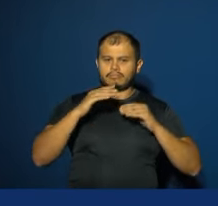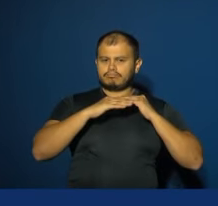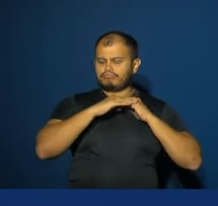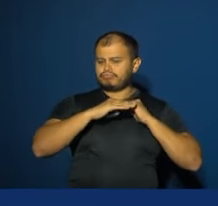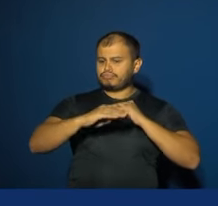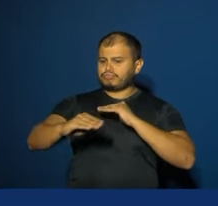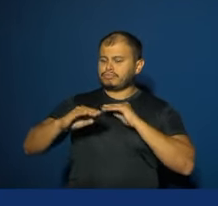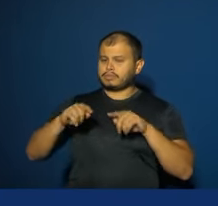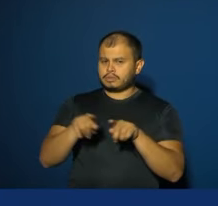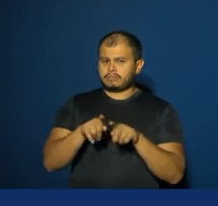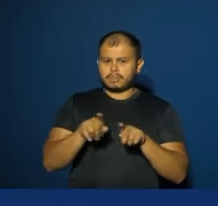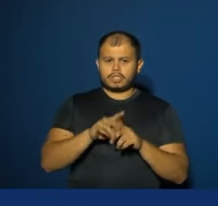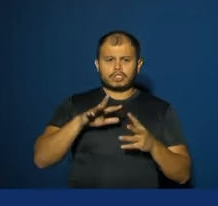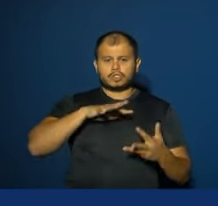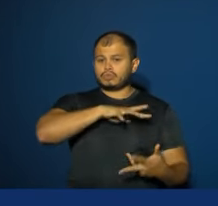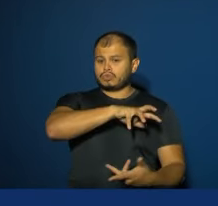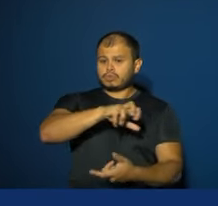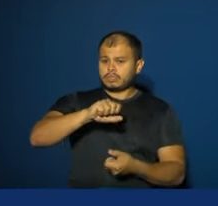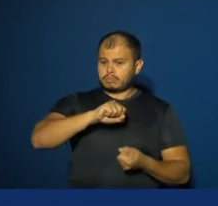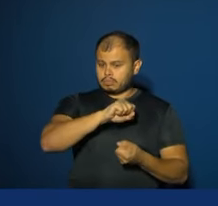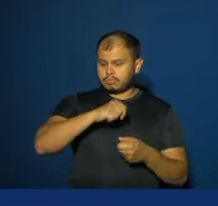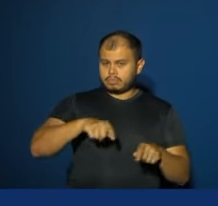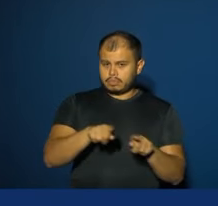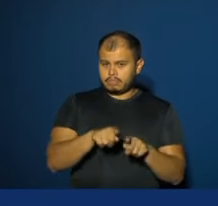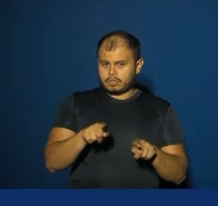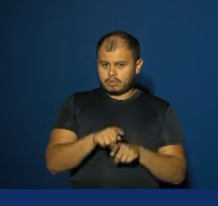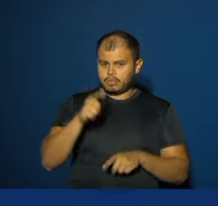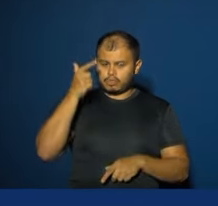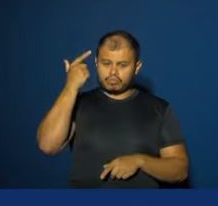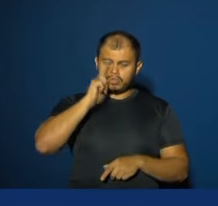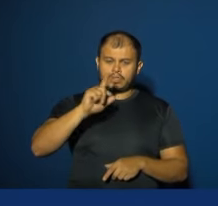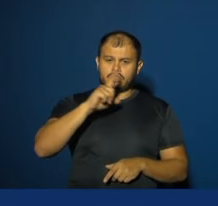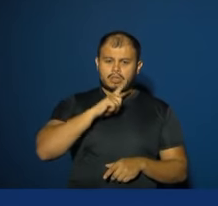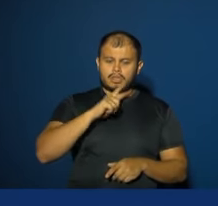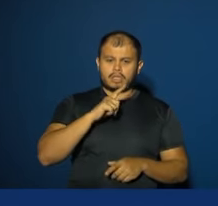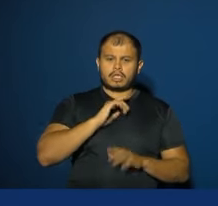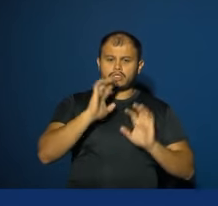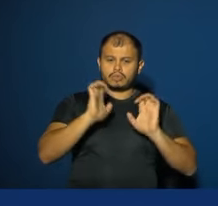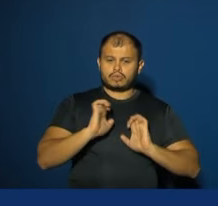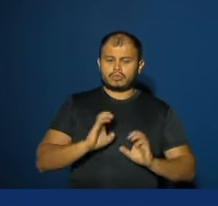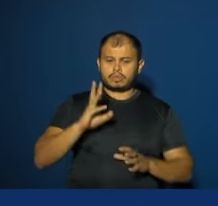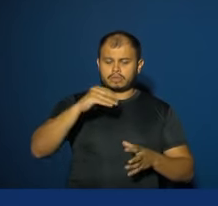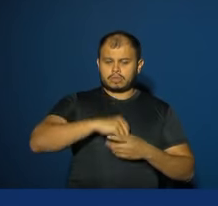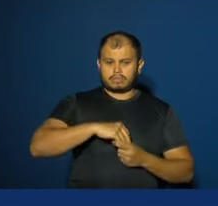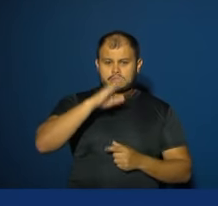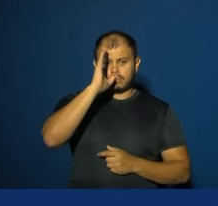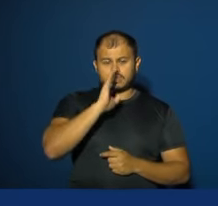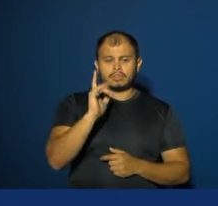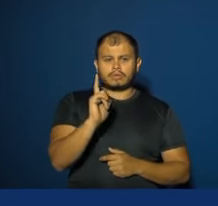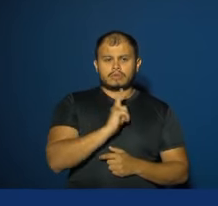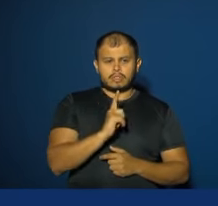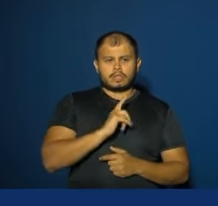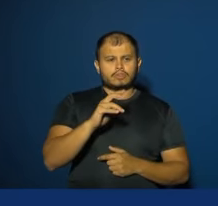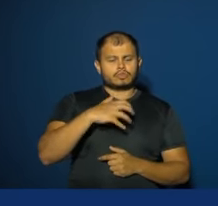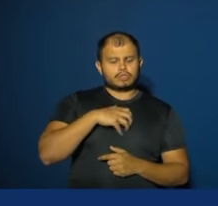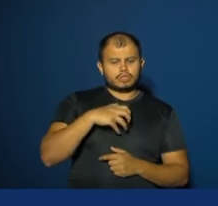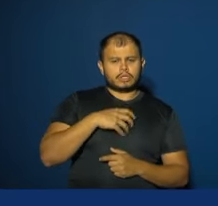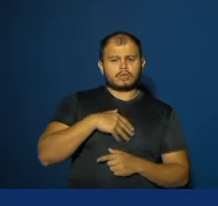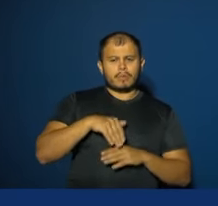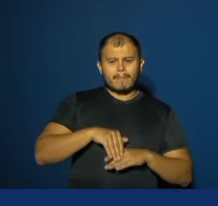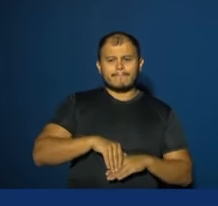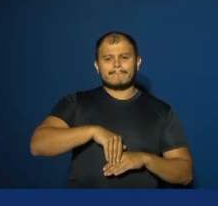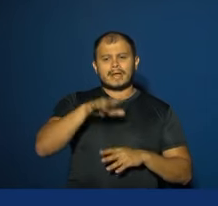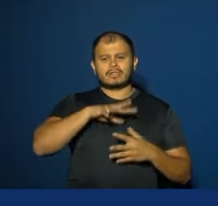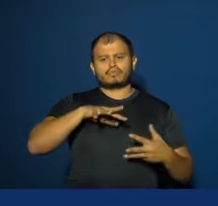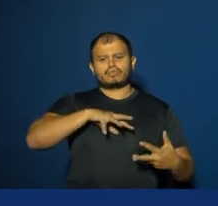o movimento de sustentabilidades não é Ou seja eh garanti não é ministro que a infraestrutura no Brasil ela tem uma pegada sustentável e que não